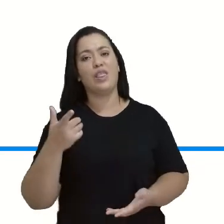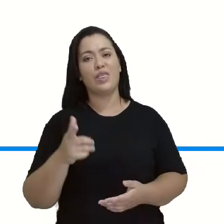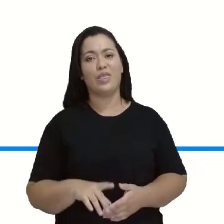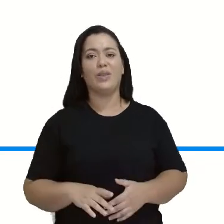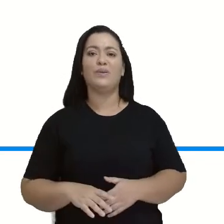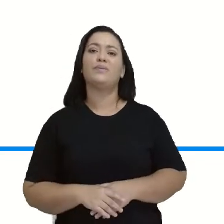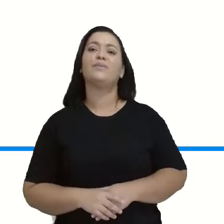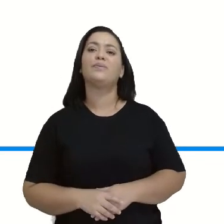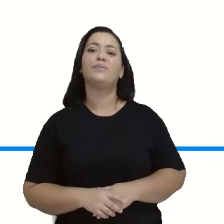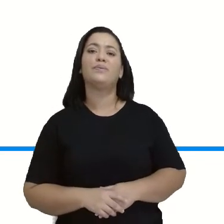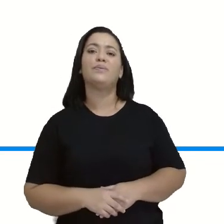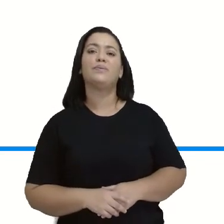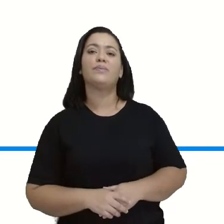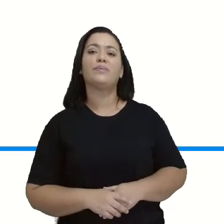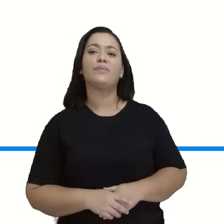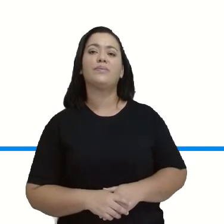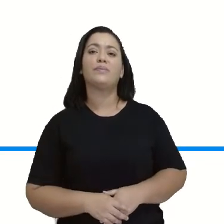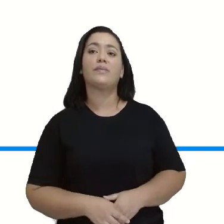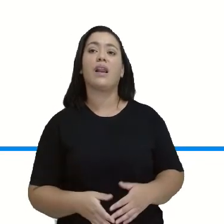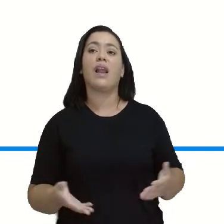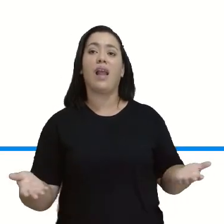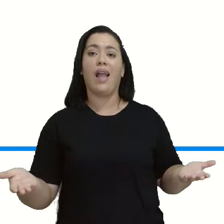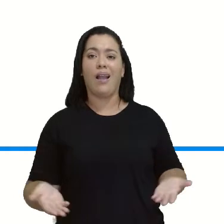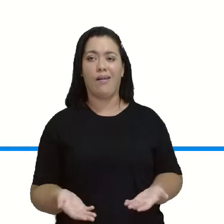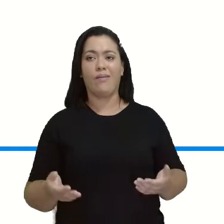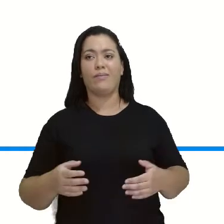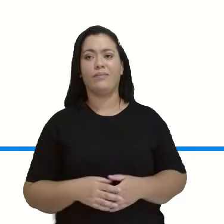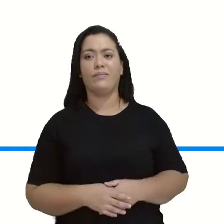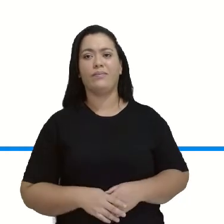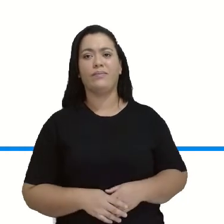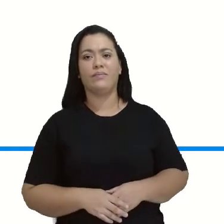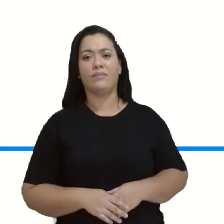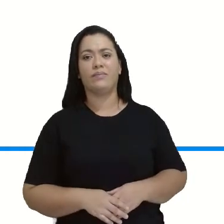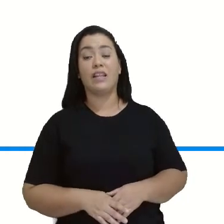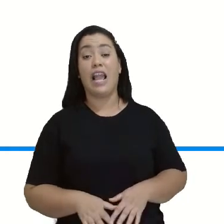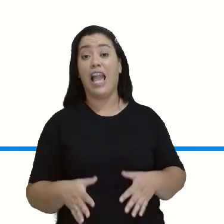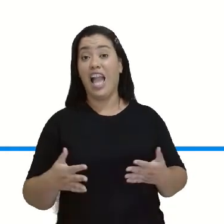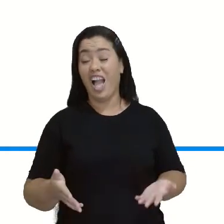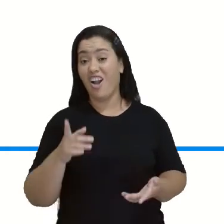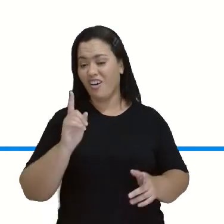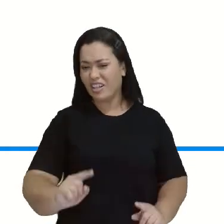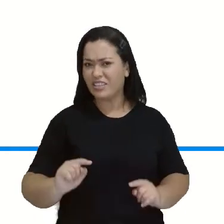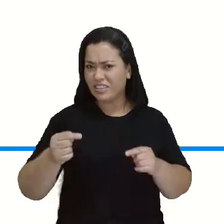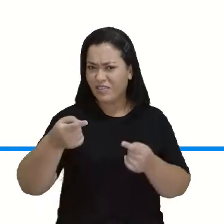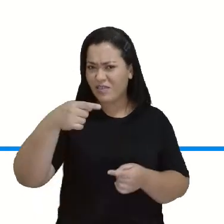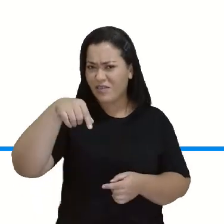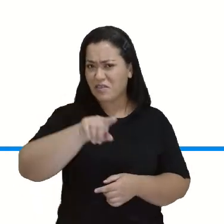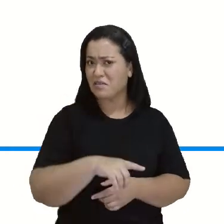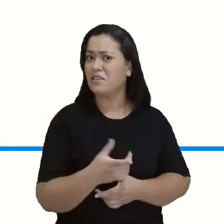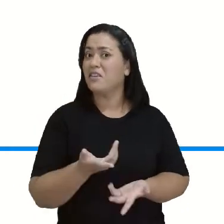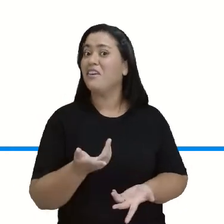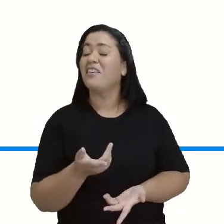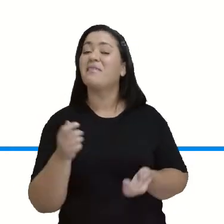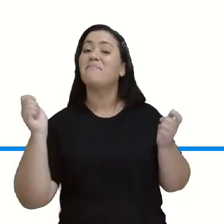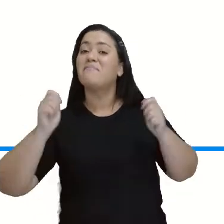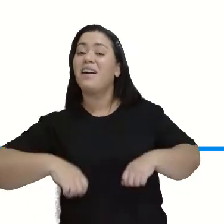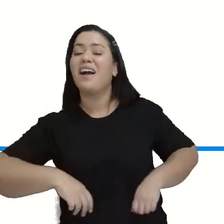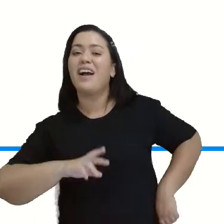aqui agora, ó. Vamos para mais um. Eita, eu trouxe um desafio aqui. Será que vocês conseguem